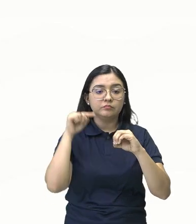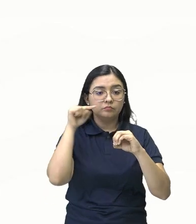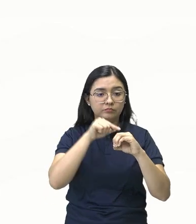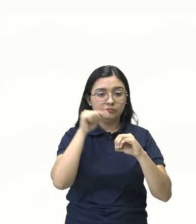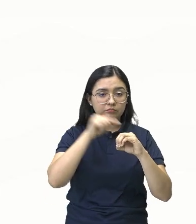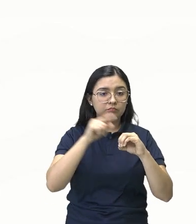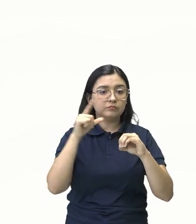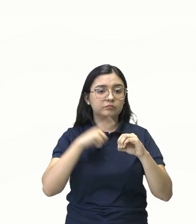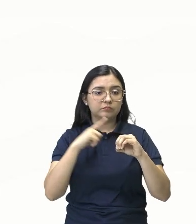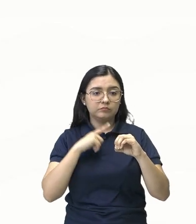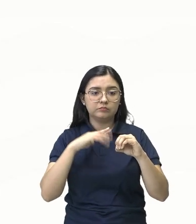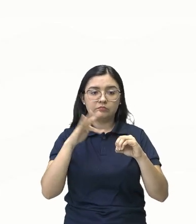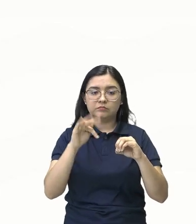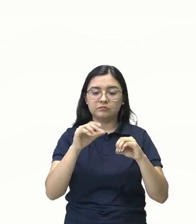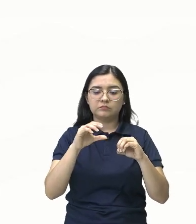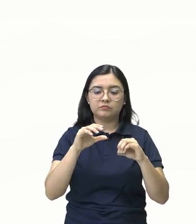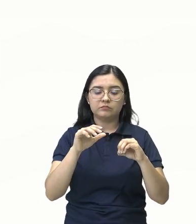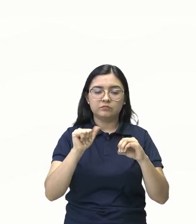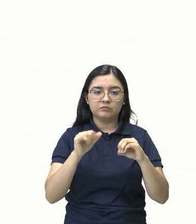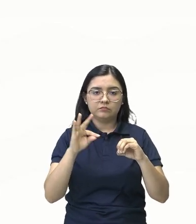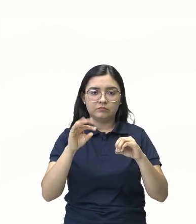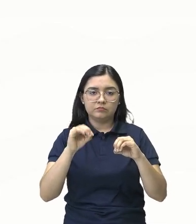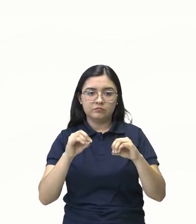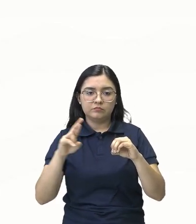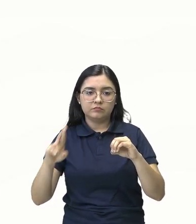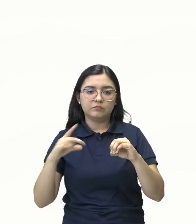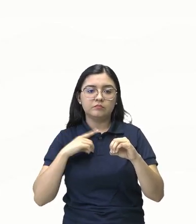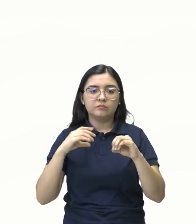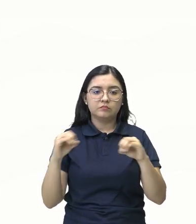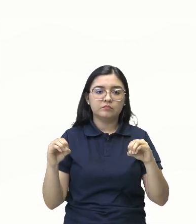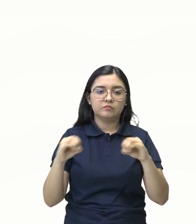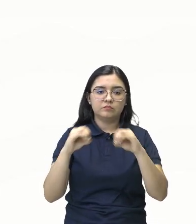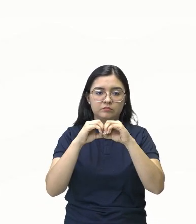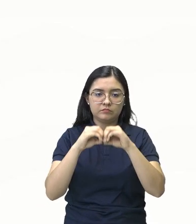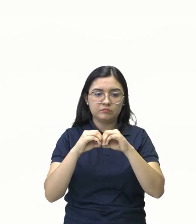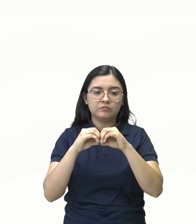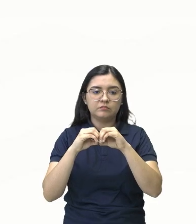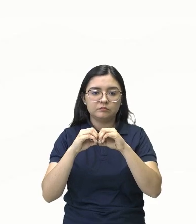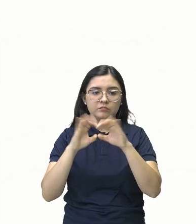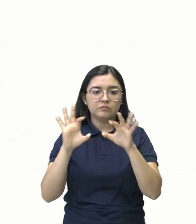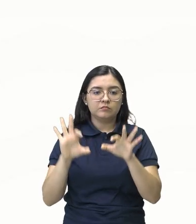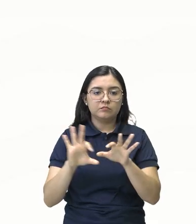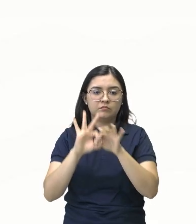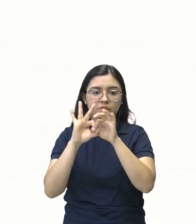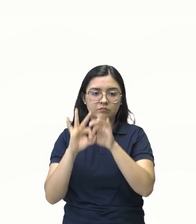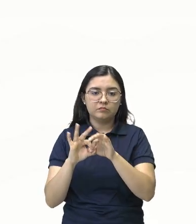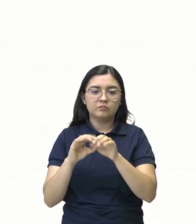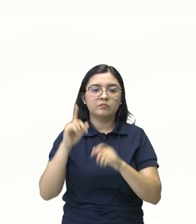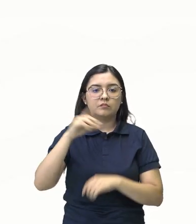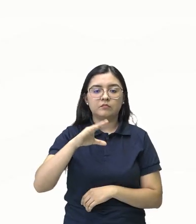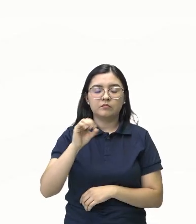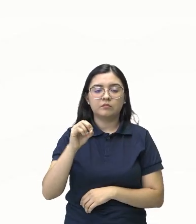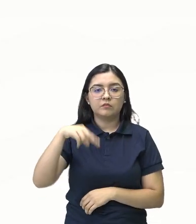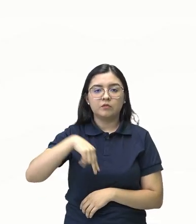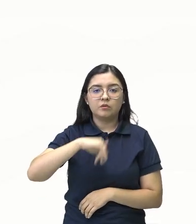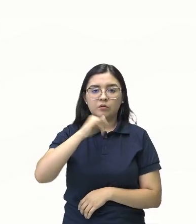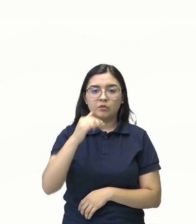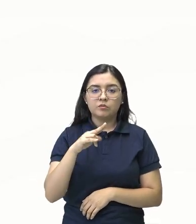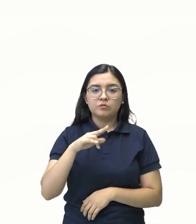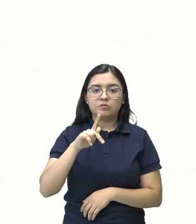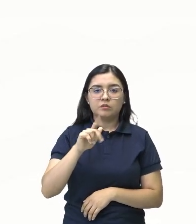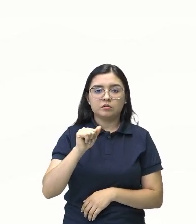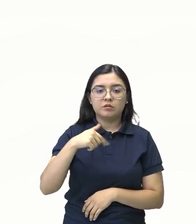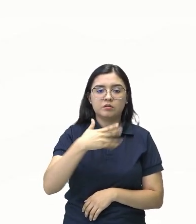que possui esse material, ela vai fazer um processo com a outra bactéria chamado de conjugação, onde ela